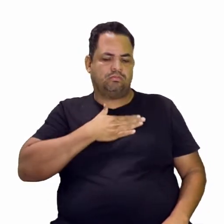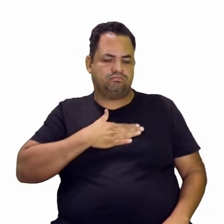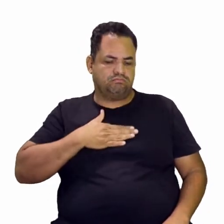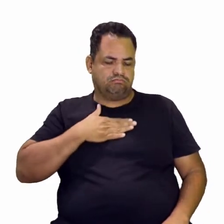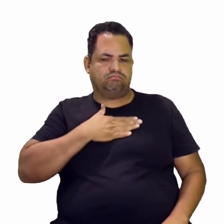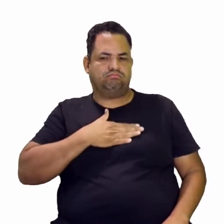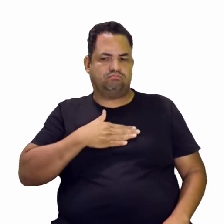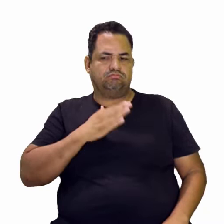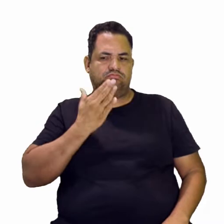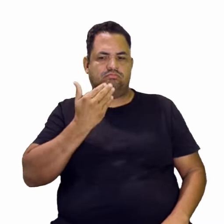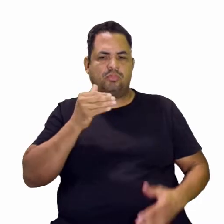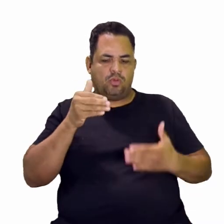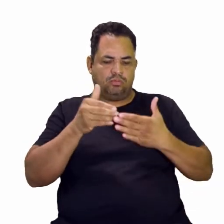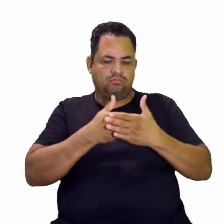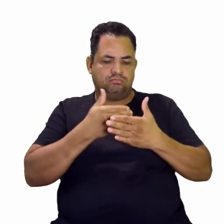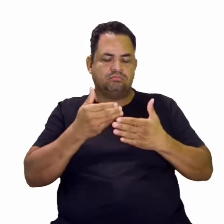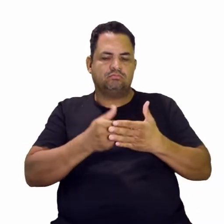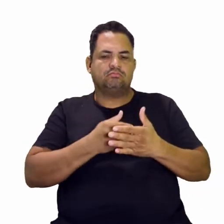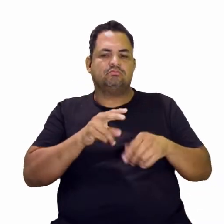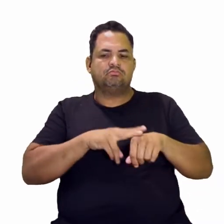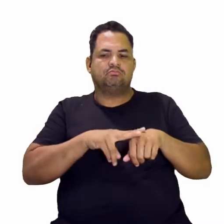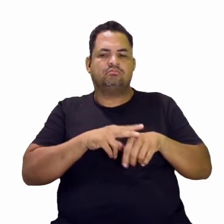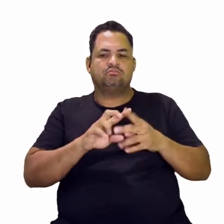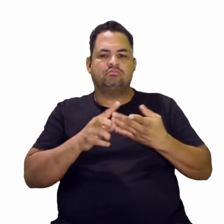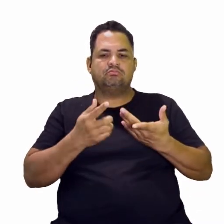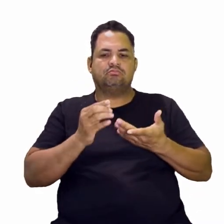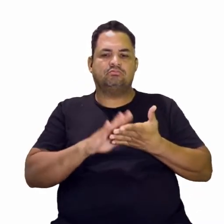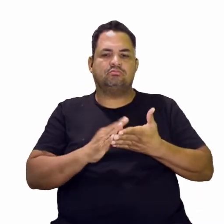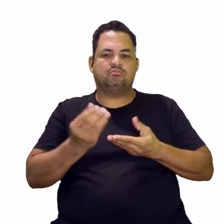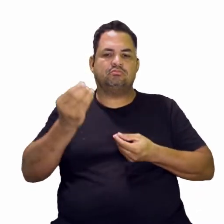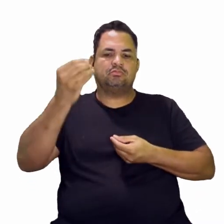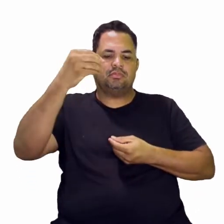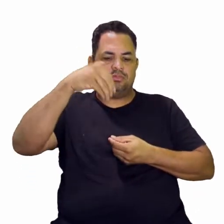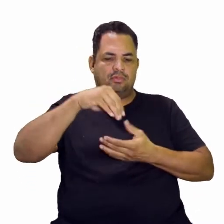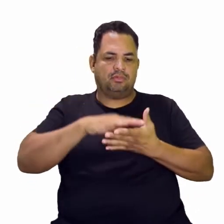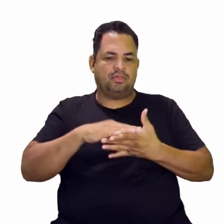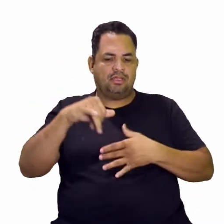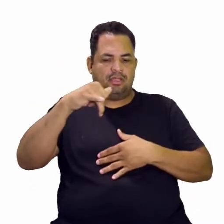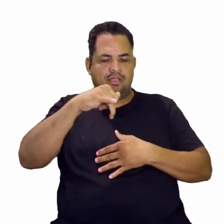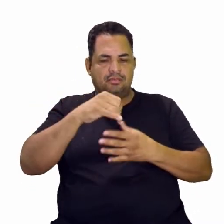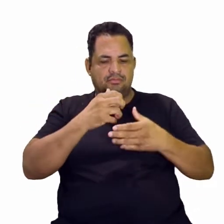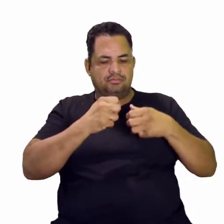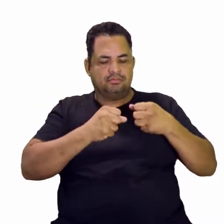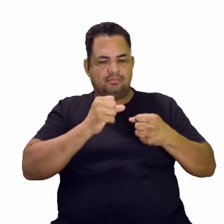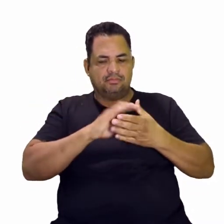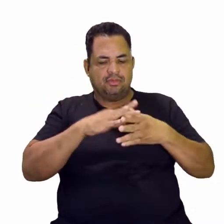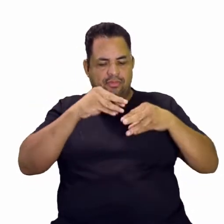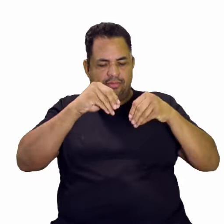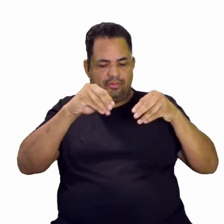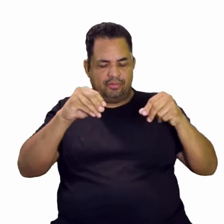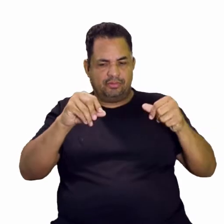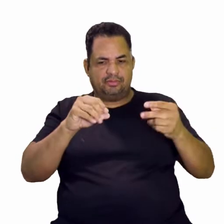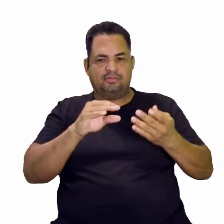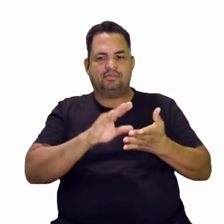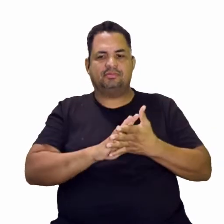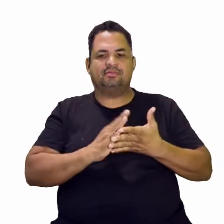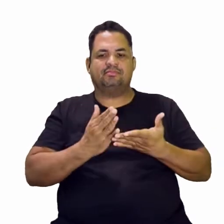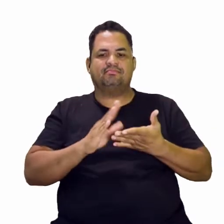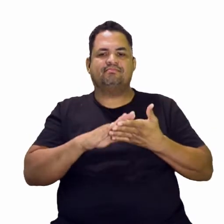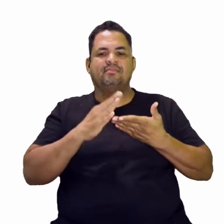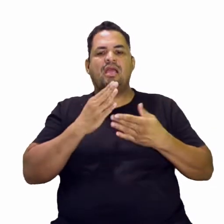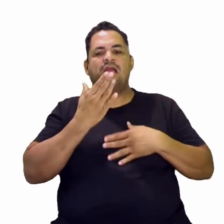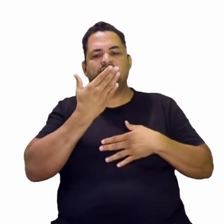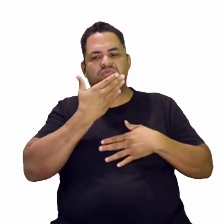Comeu abacate aqui, tranquilo. Só que aí a gente tem gente que coloca leite condensado, tem gente que coloca farinha, tem gente que coloca mais